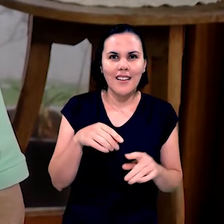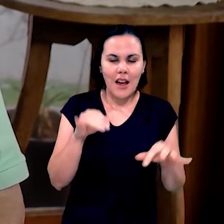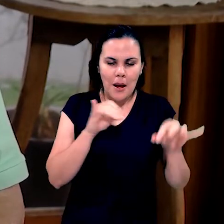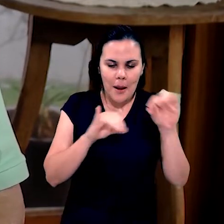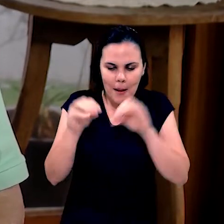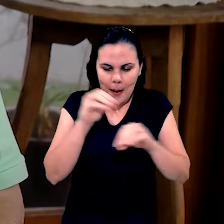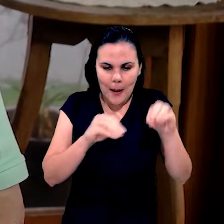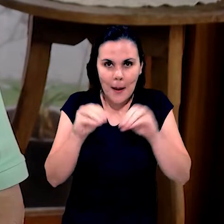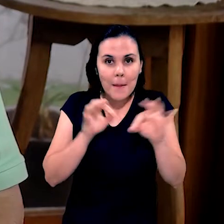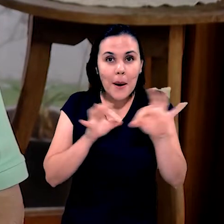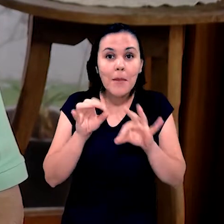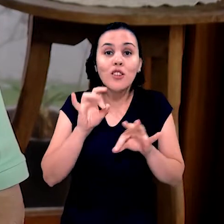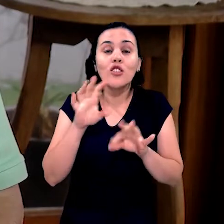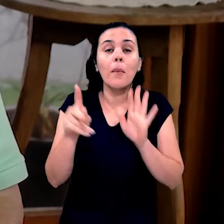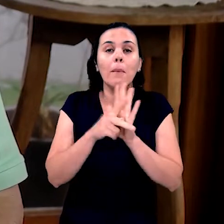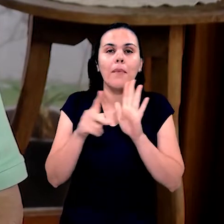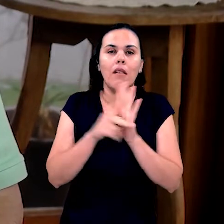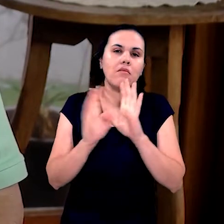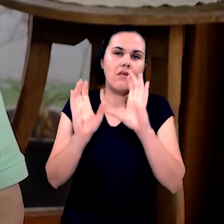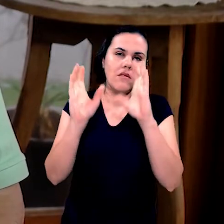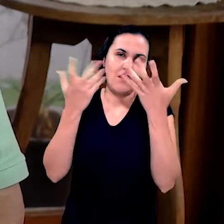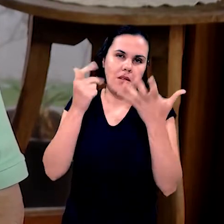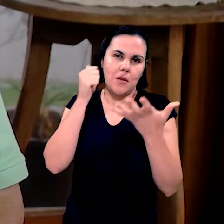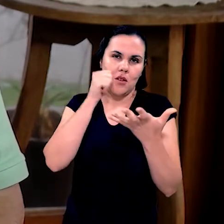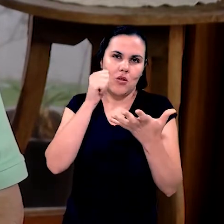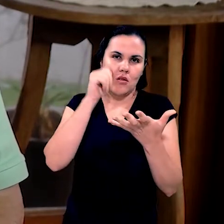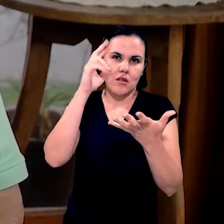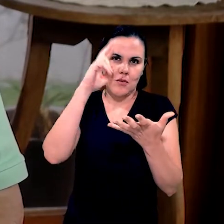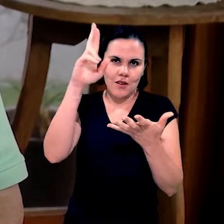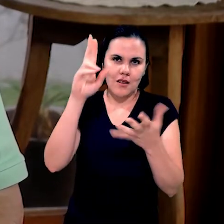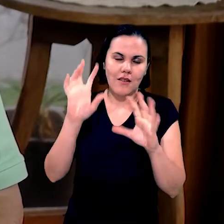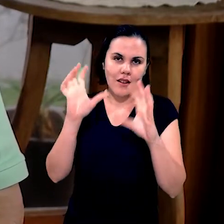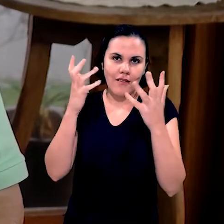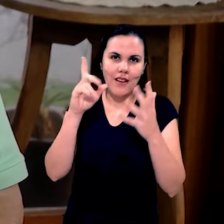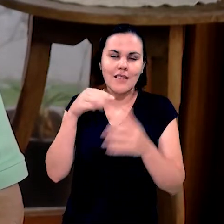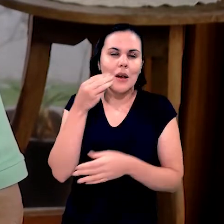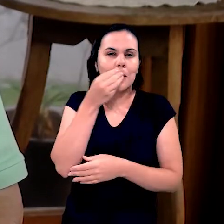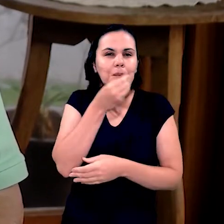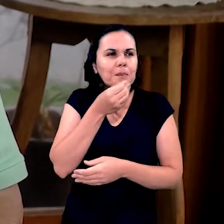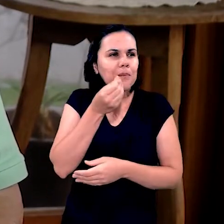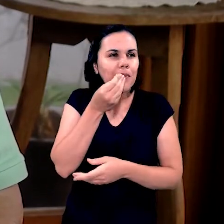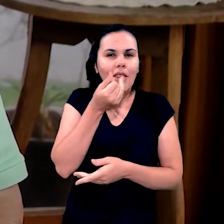a receita, só quem tem são as festeiras. É um sabor